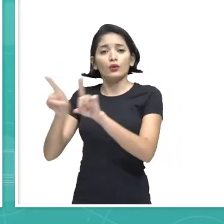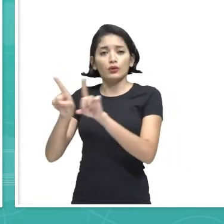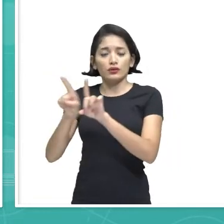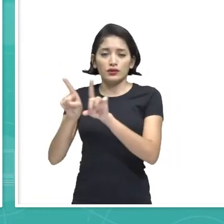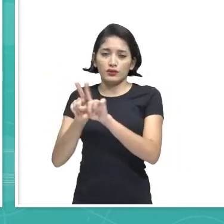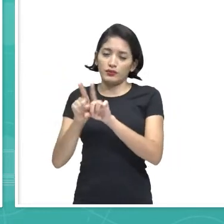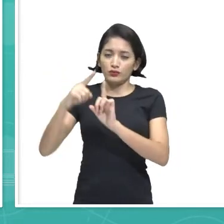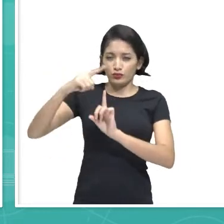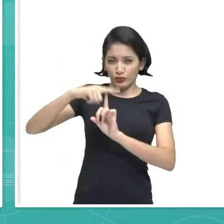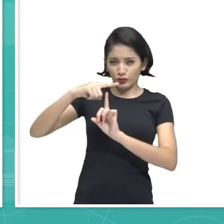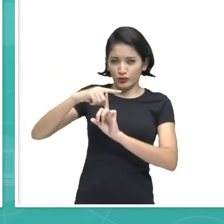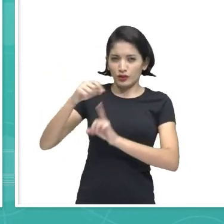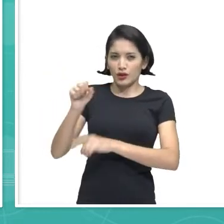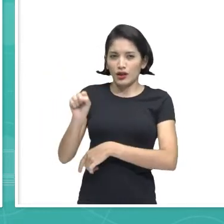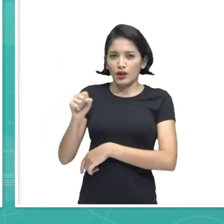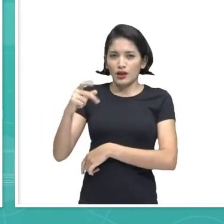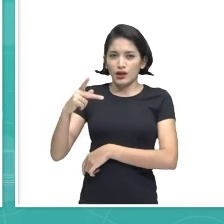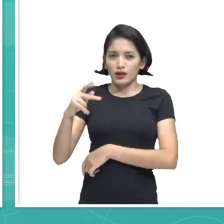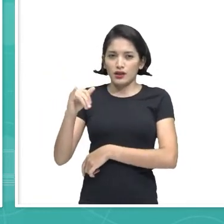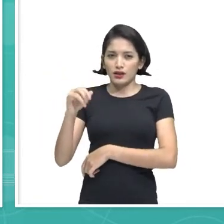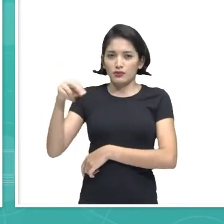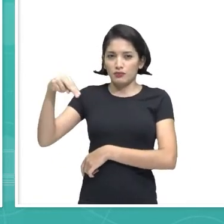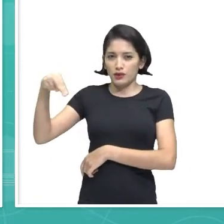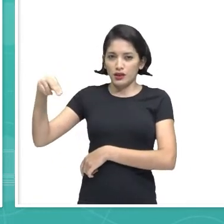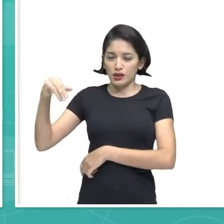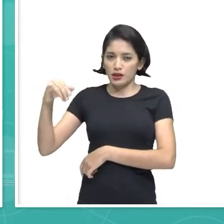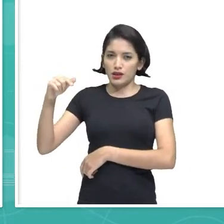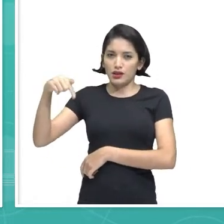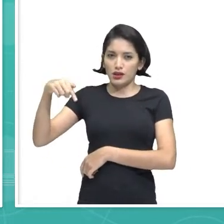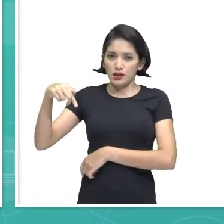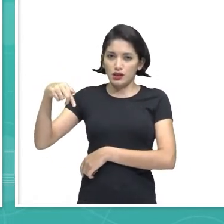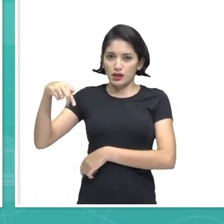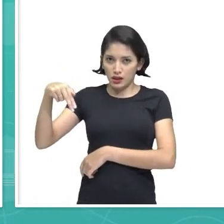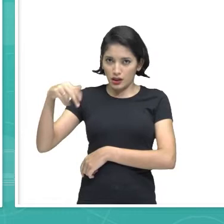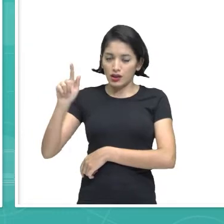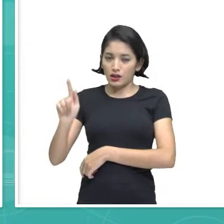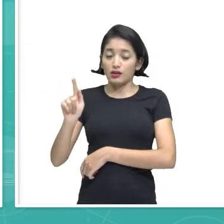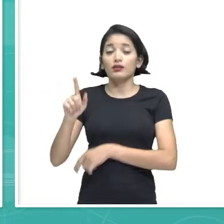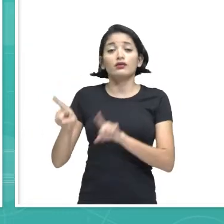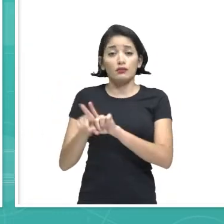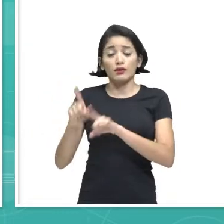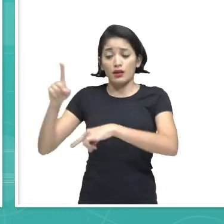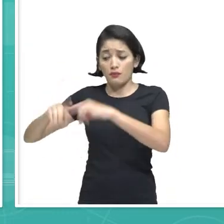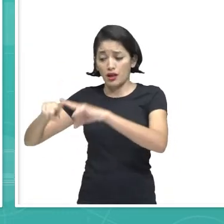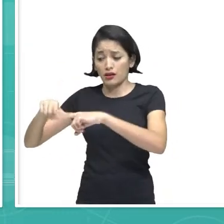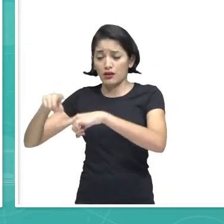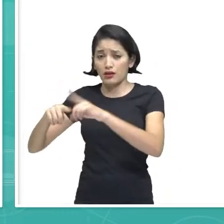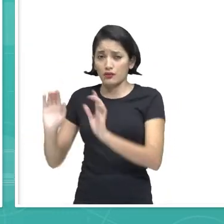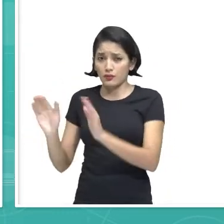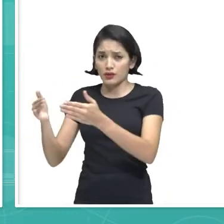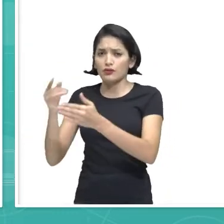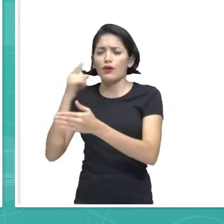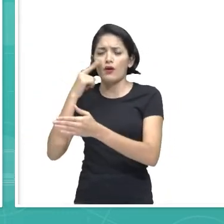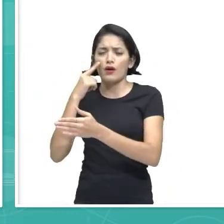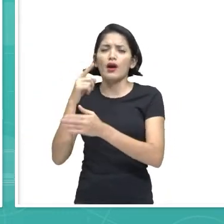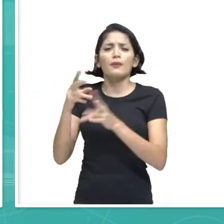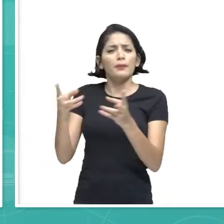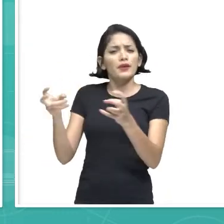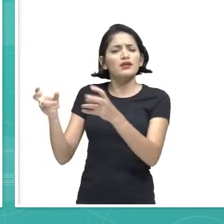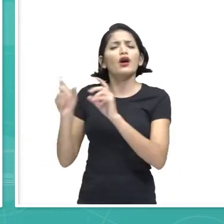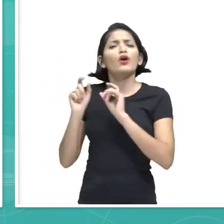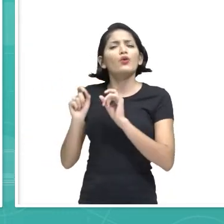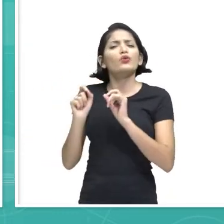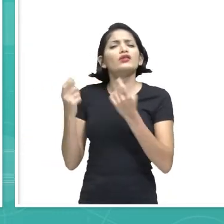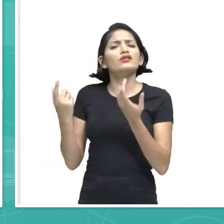outro tipo de ginástica, é o spinning, que também tem esse seu equipamento. Olha só, observem aqui. O que